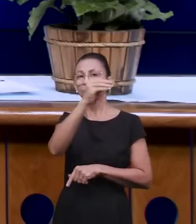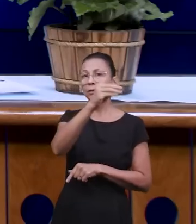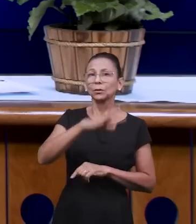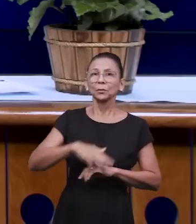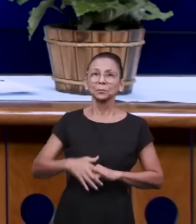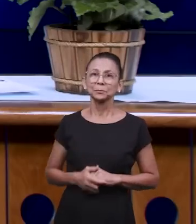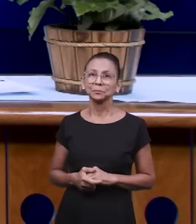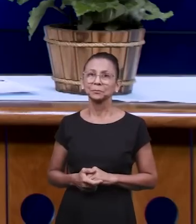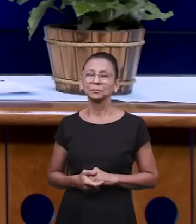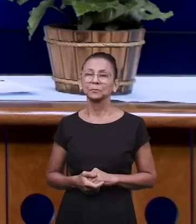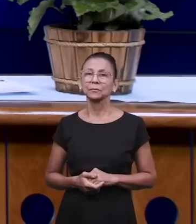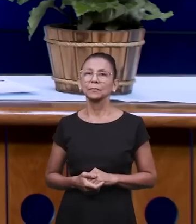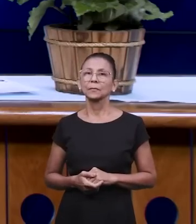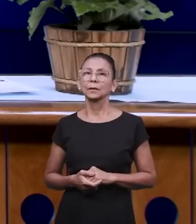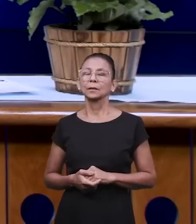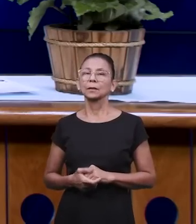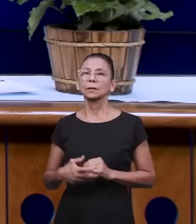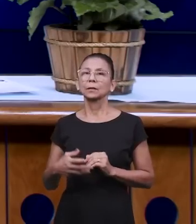E ele disse